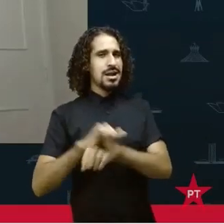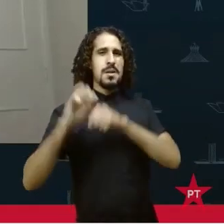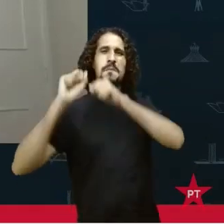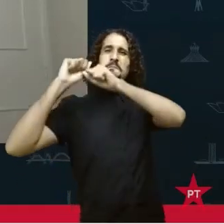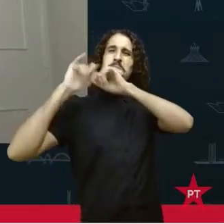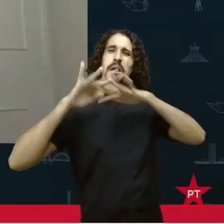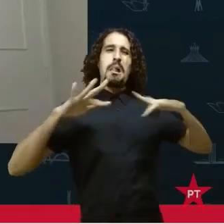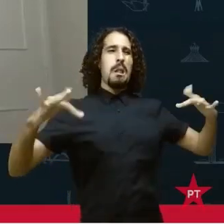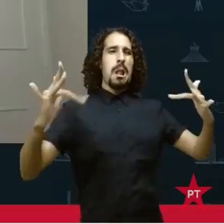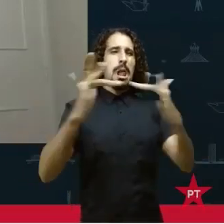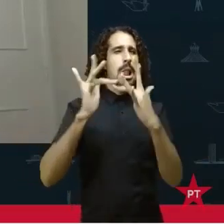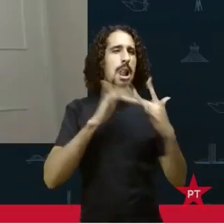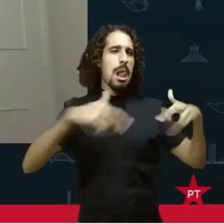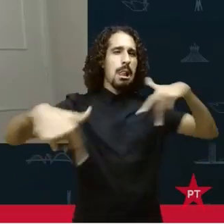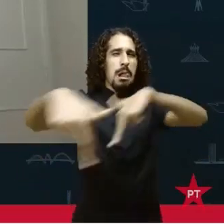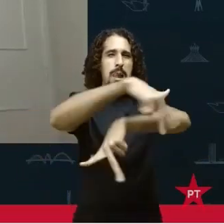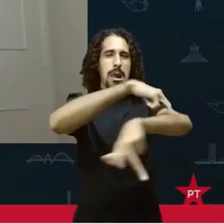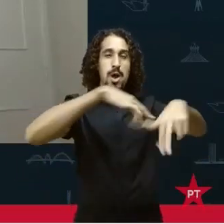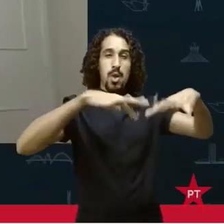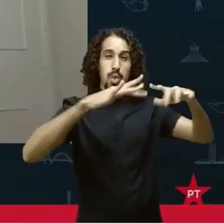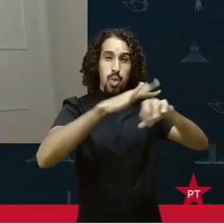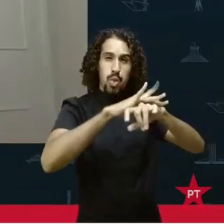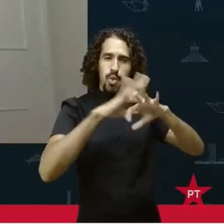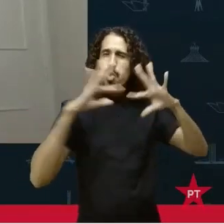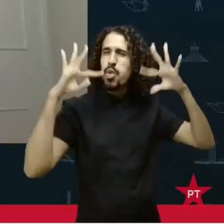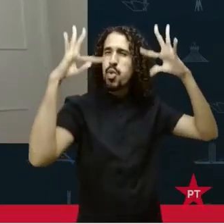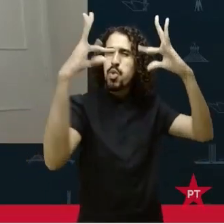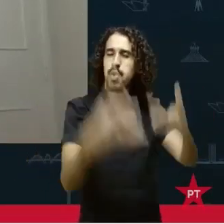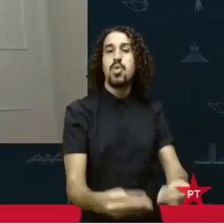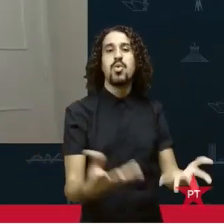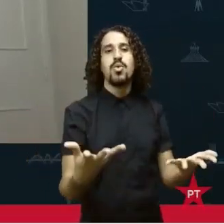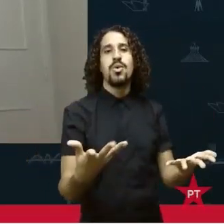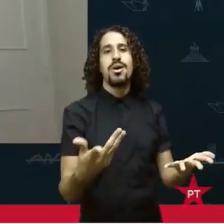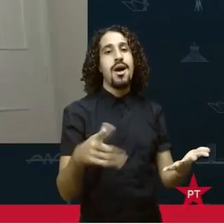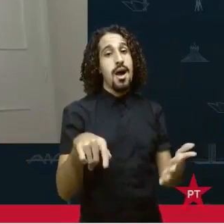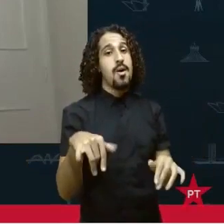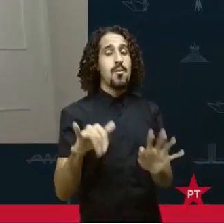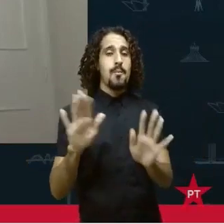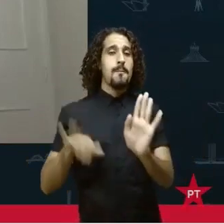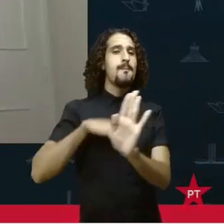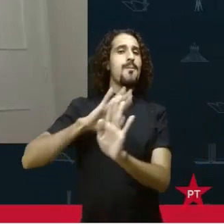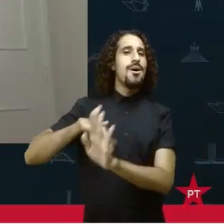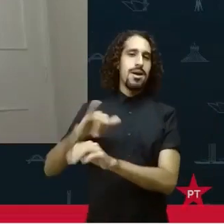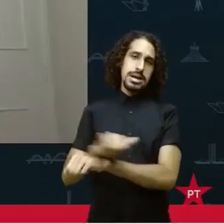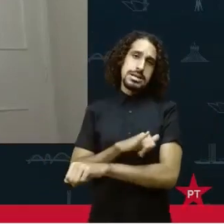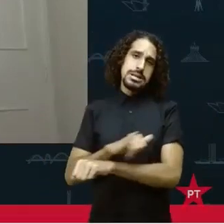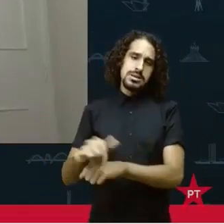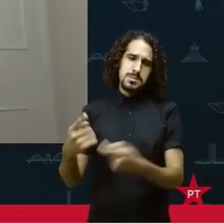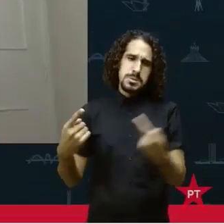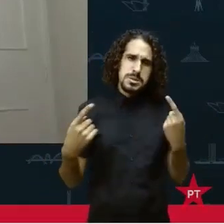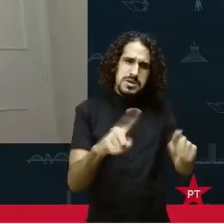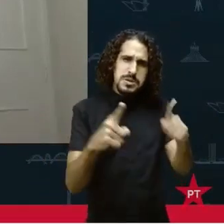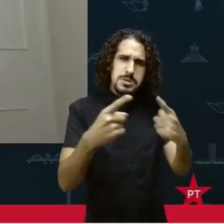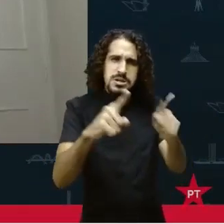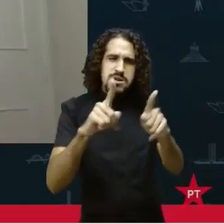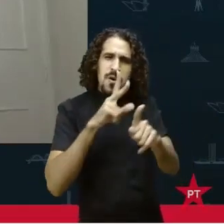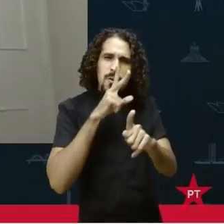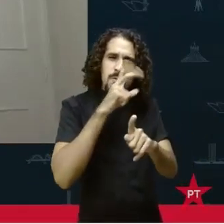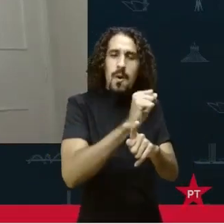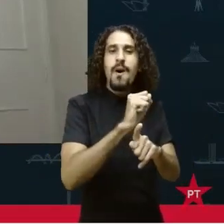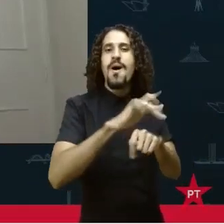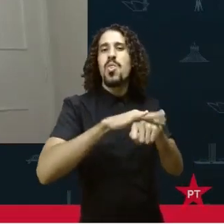a população adoecesse mesmo, né? Foi uma estratégia de provocar